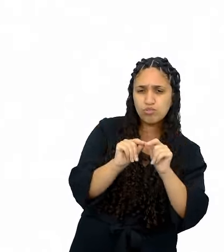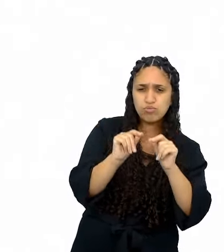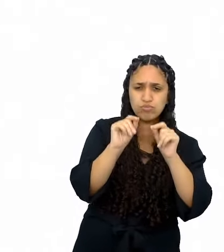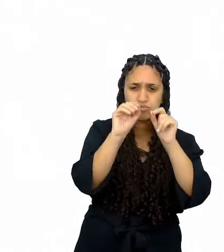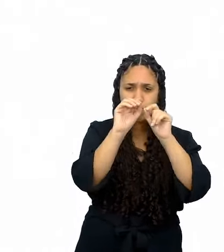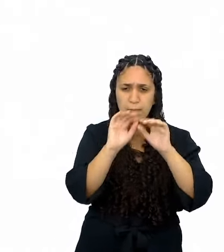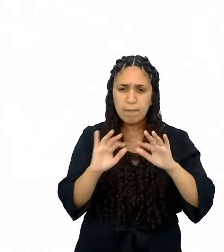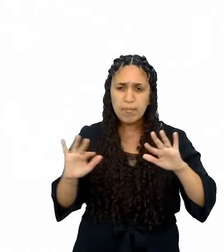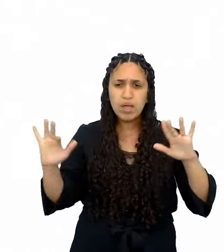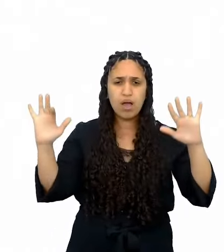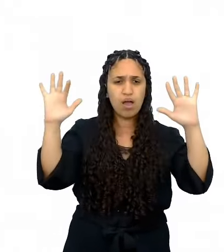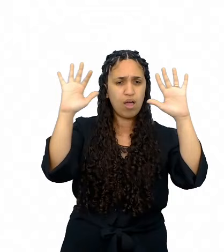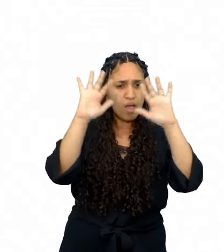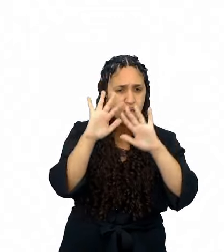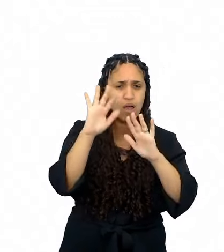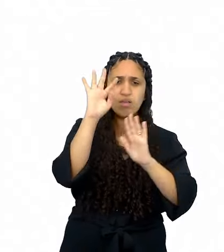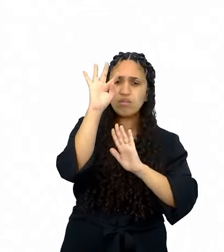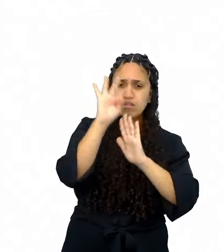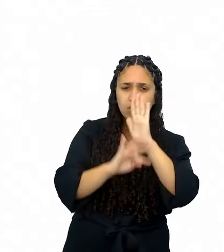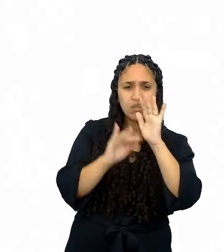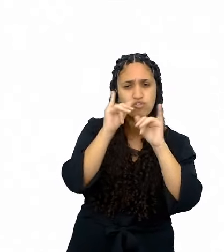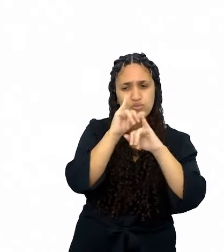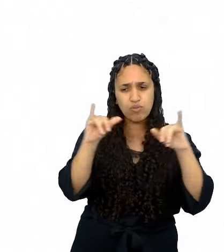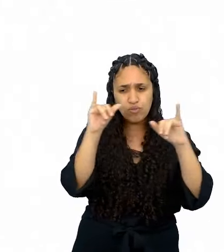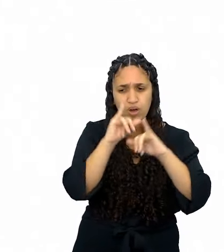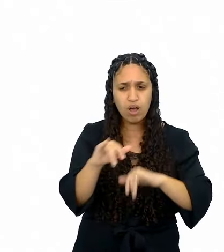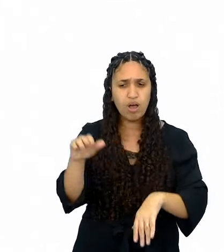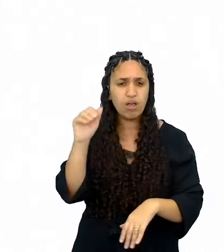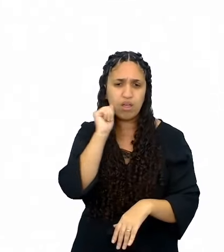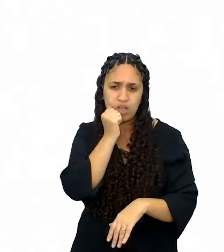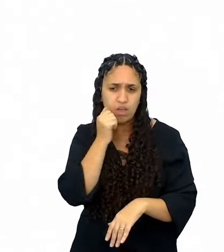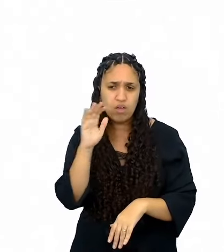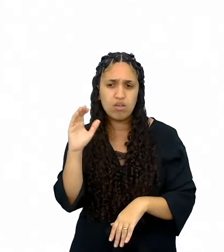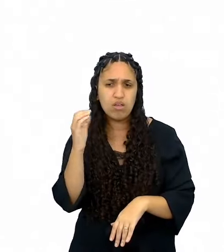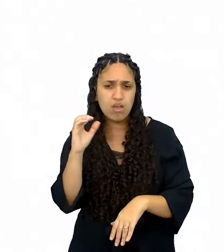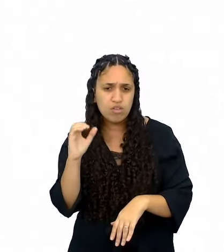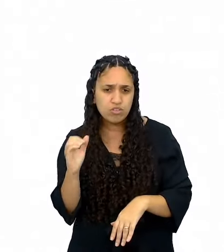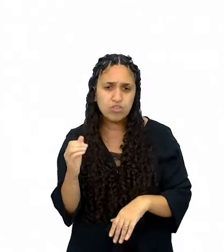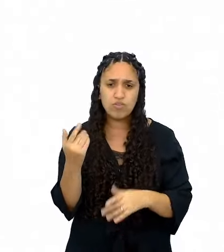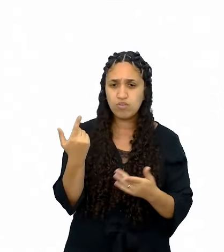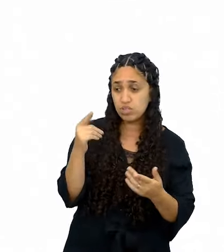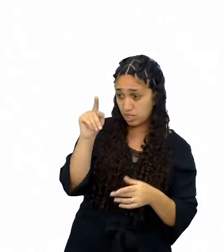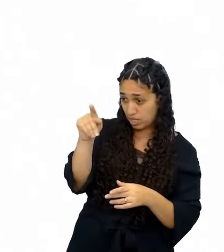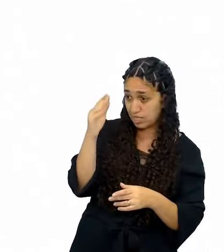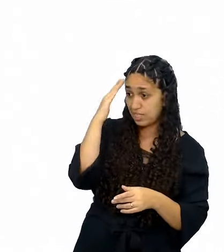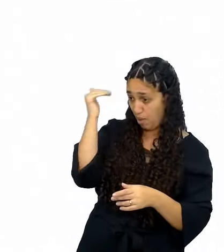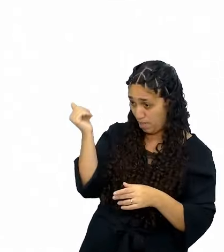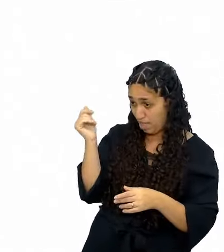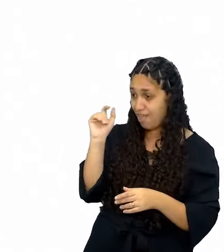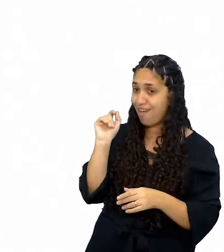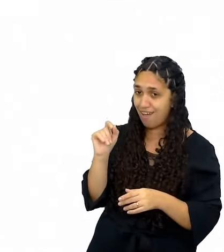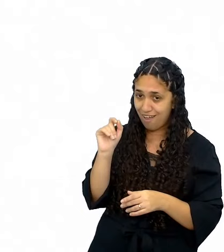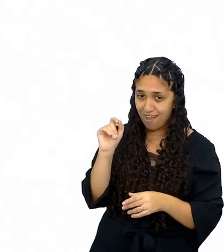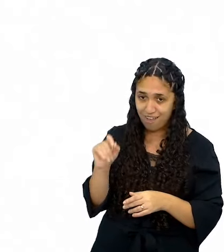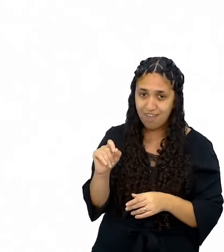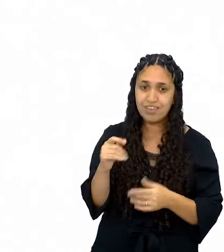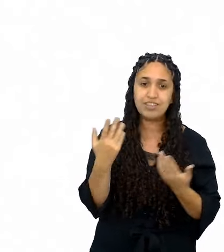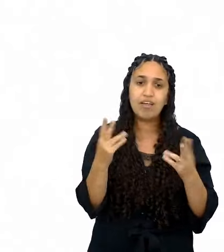que, sobre tema de interesse dos estudantes, considerando a situação comunicativa, a